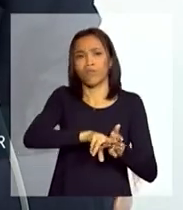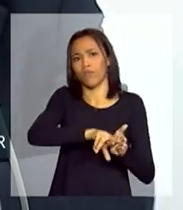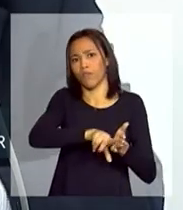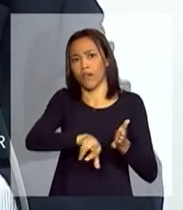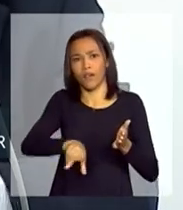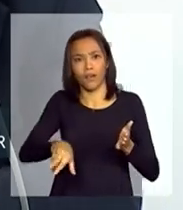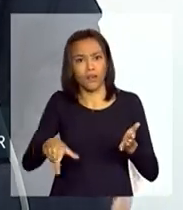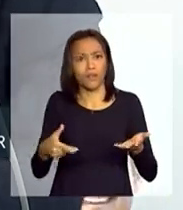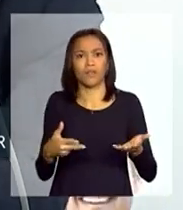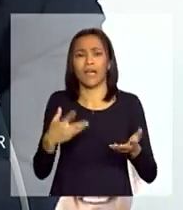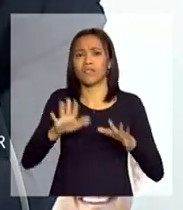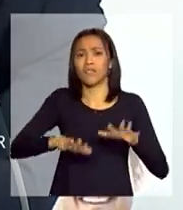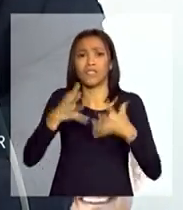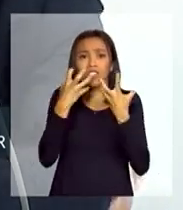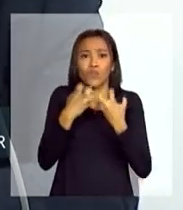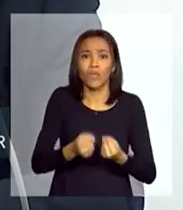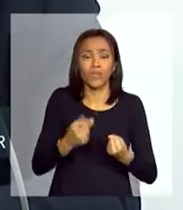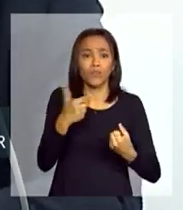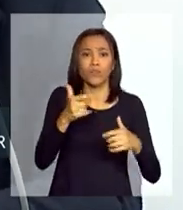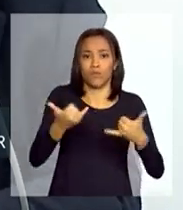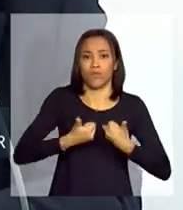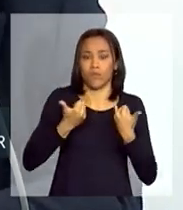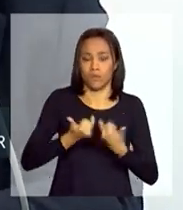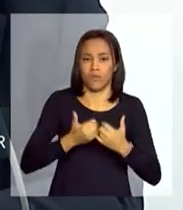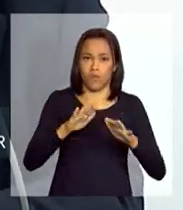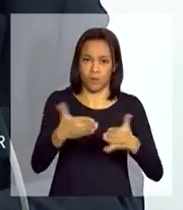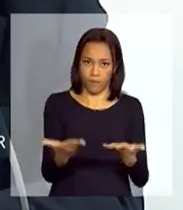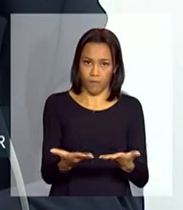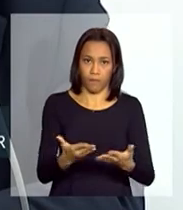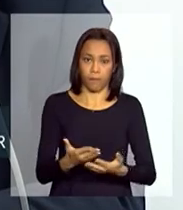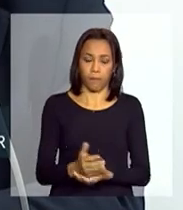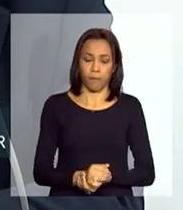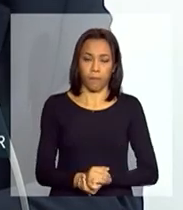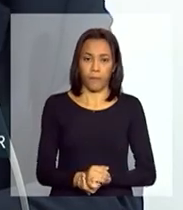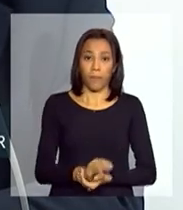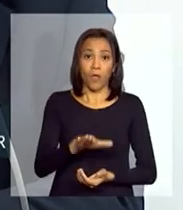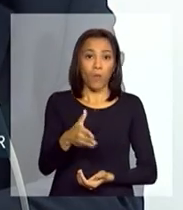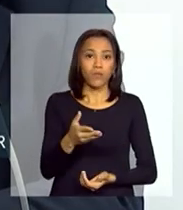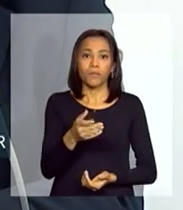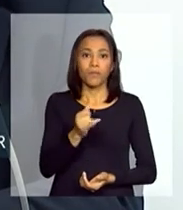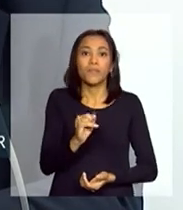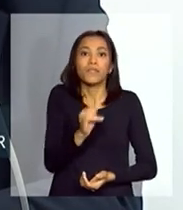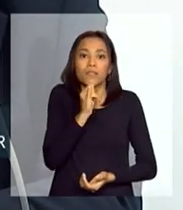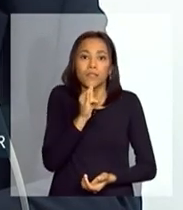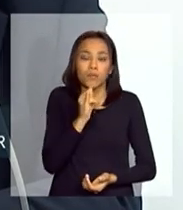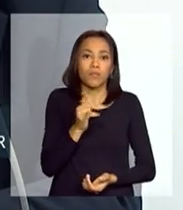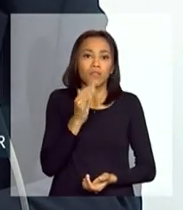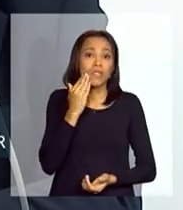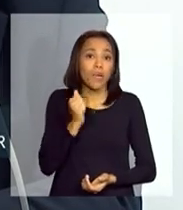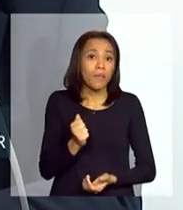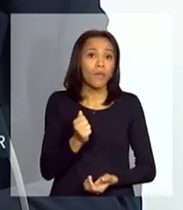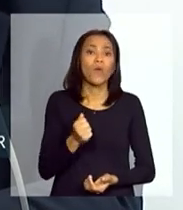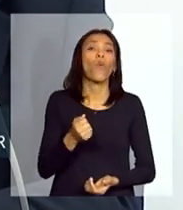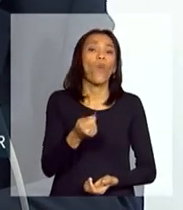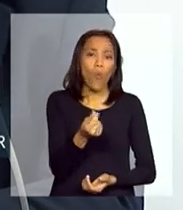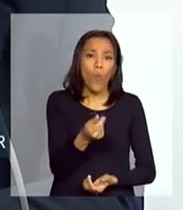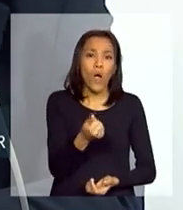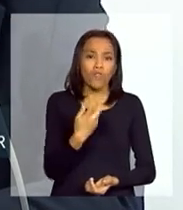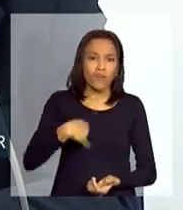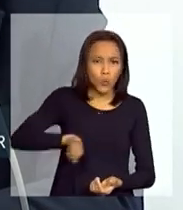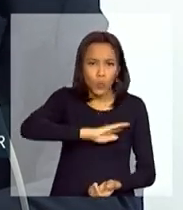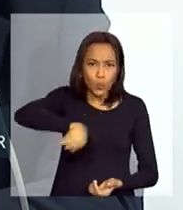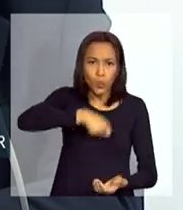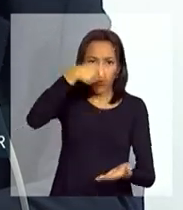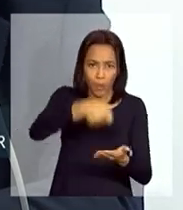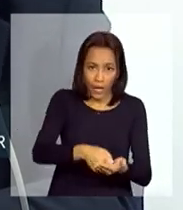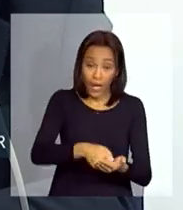Então você tem uma dificuldade quando você traz a obrigação de não só entregar esse curso efetivo total para o cliente mas como botar